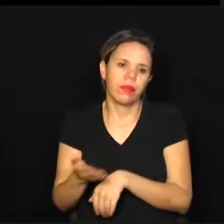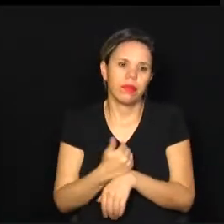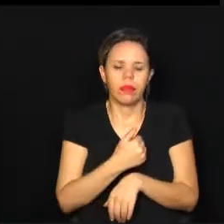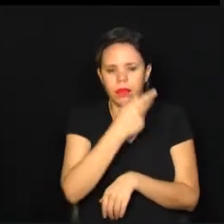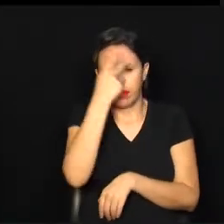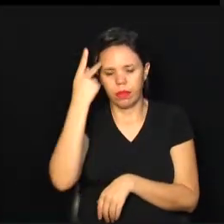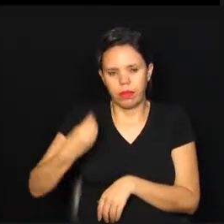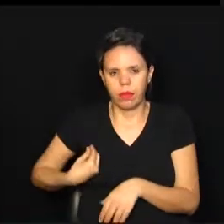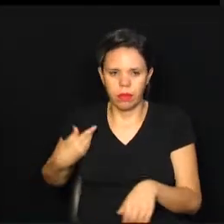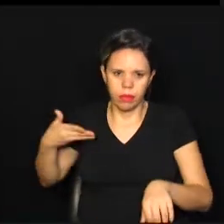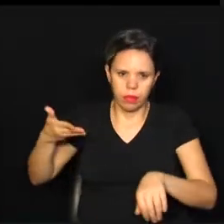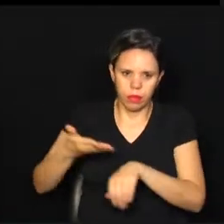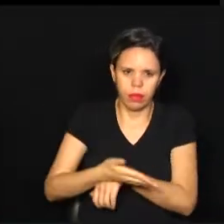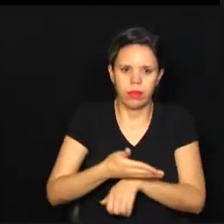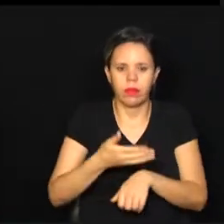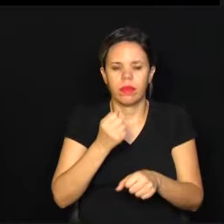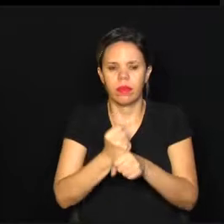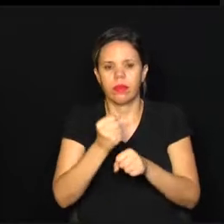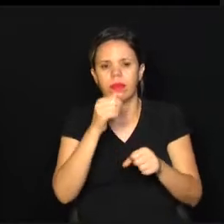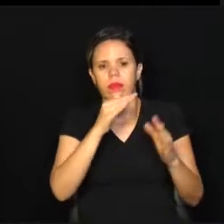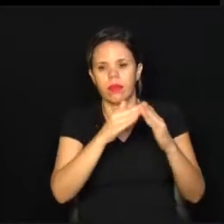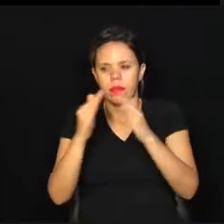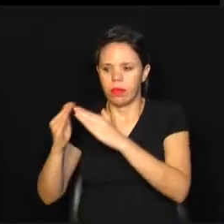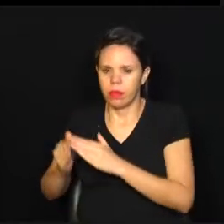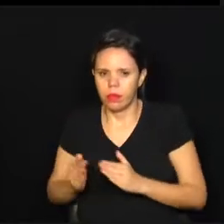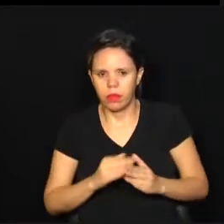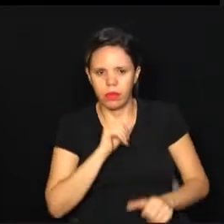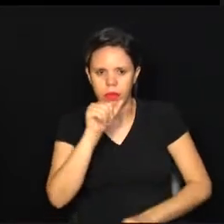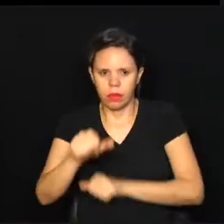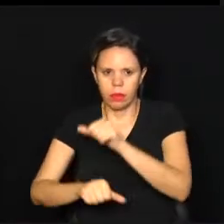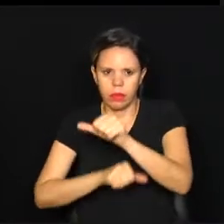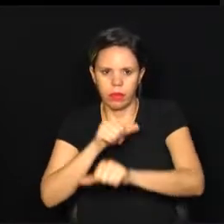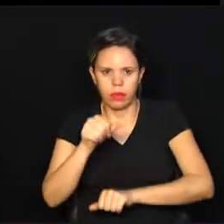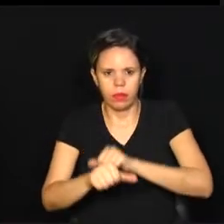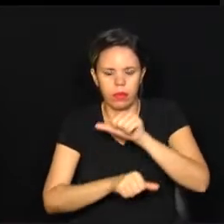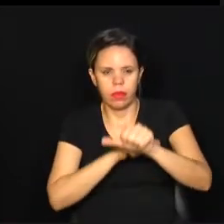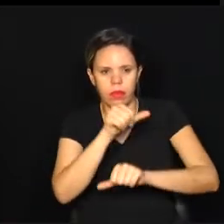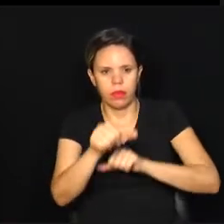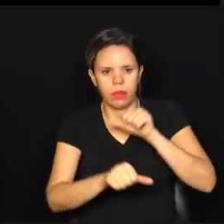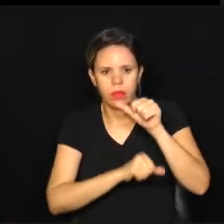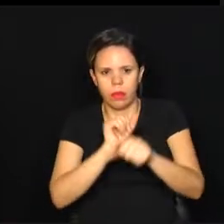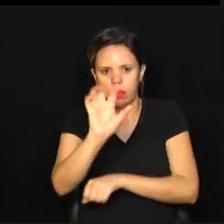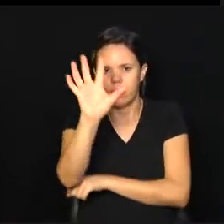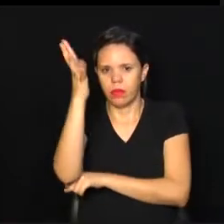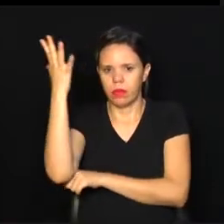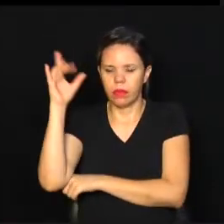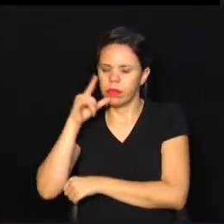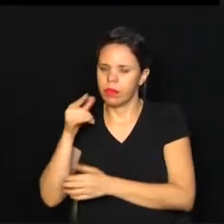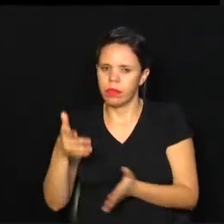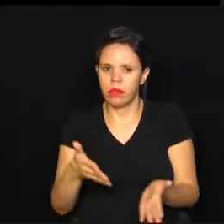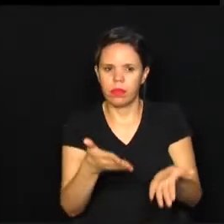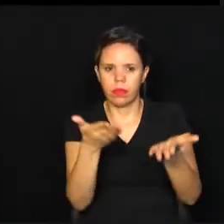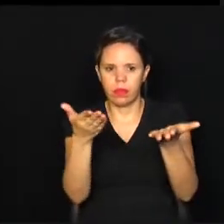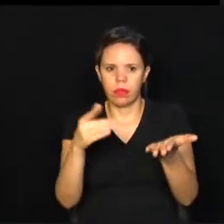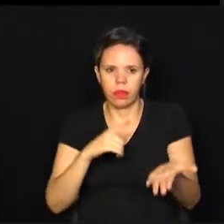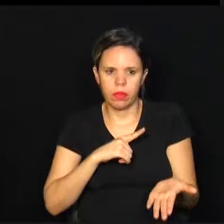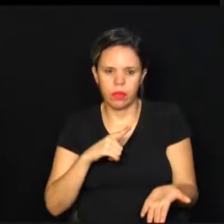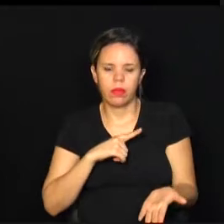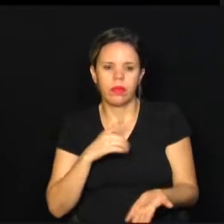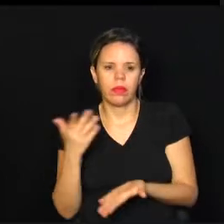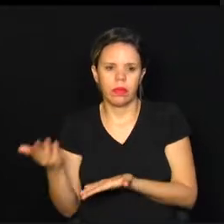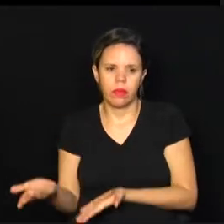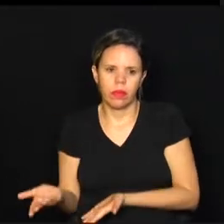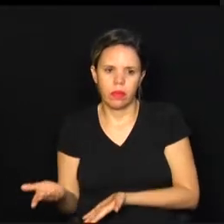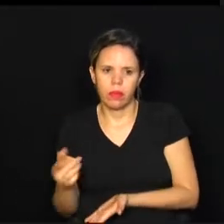e ocupar esse espaço e ir modificando esse espaço, ir mudando, inclusive, essa paisagem do rio, né? E ali a gente tem uma atividade no